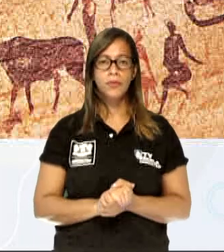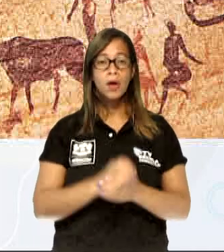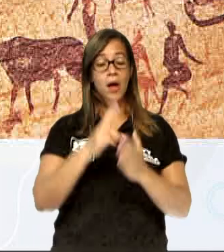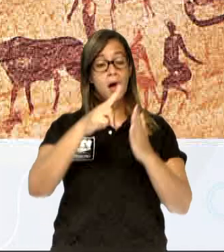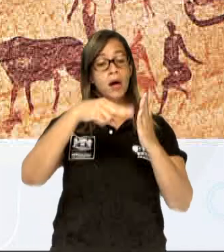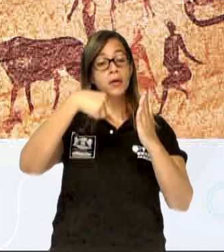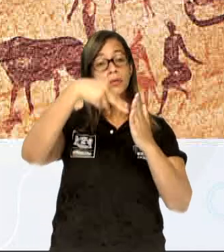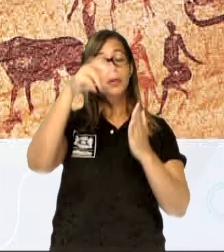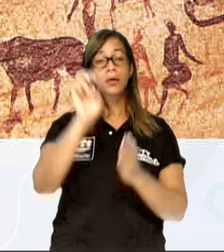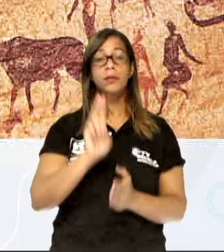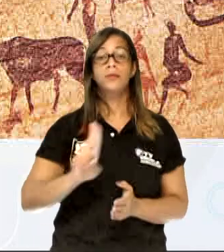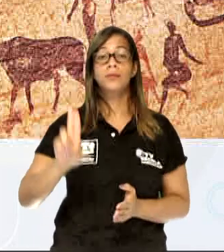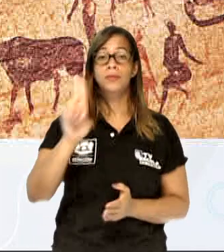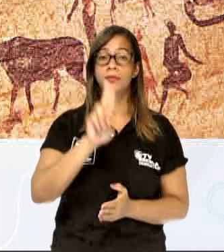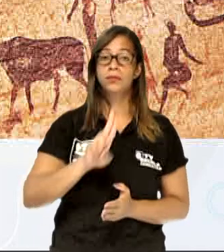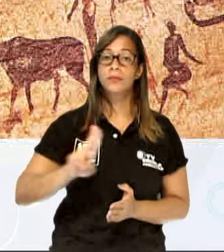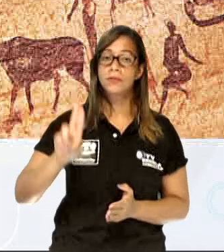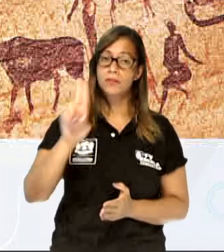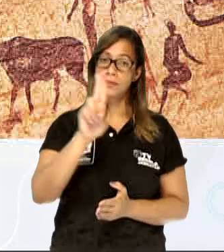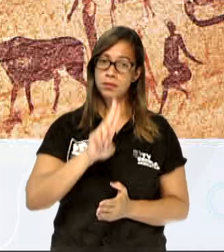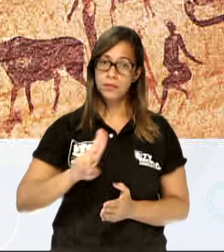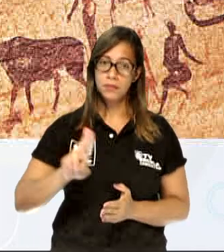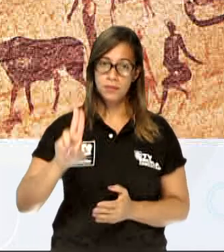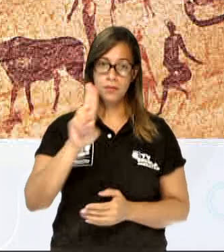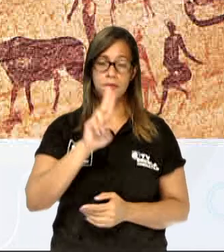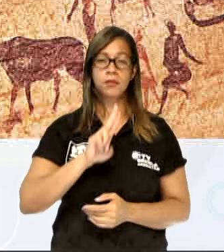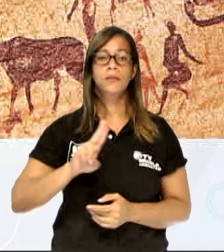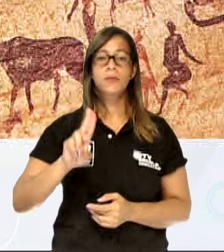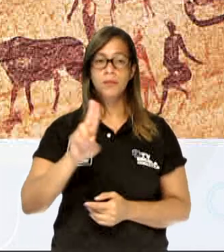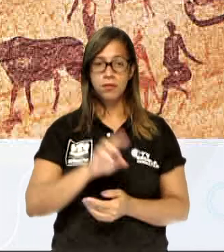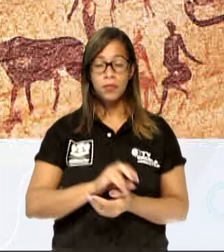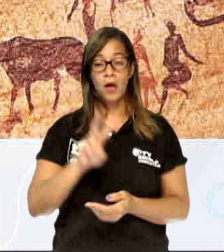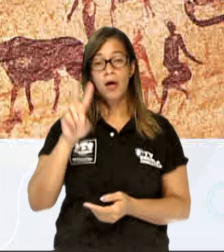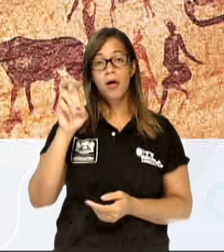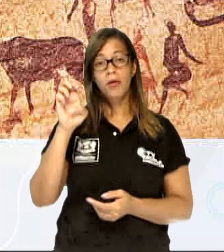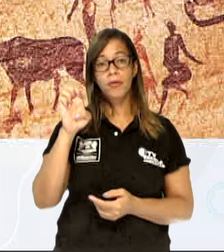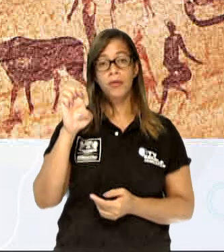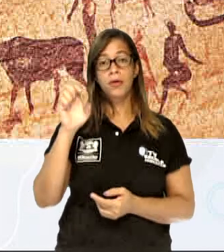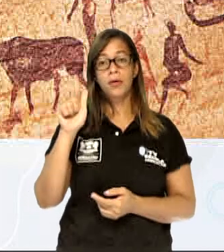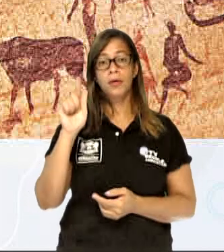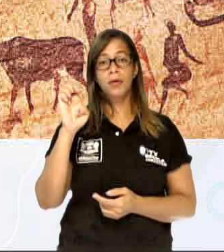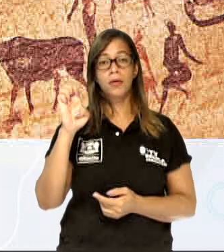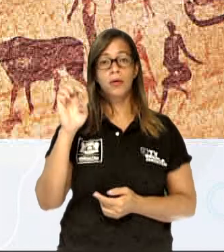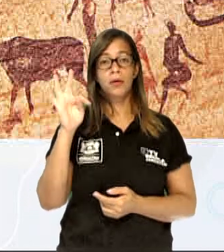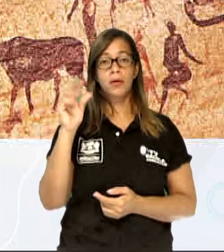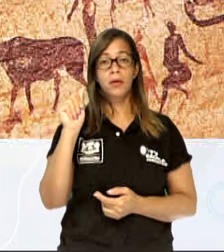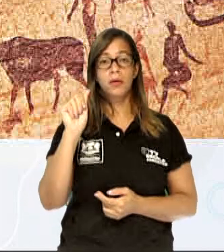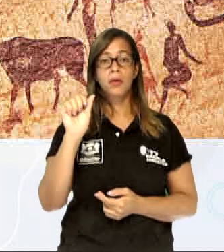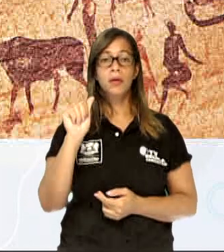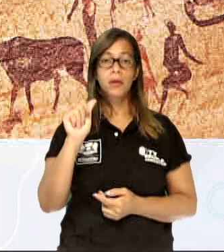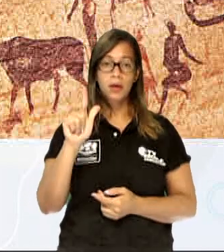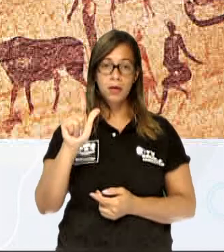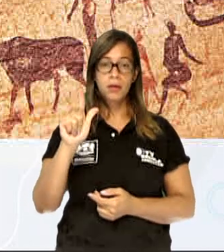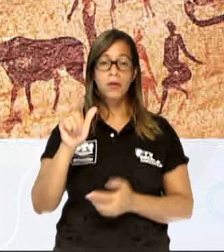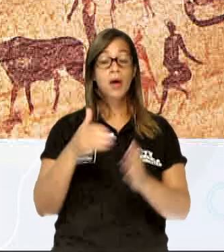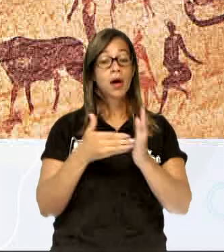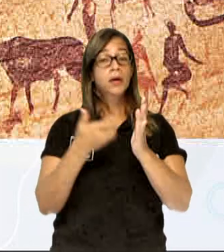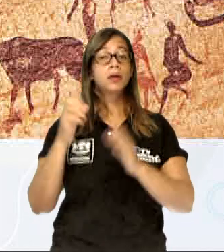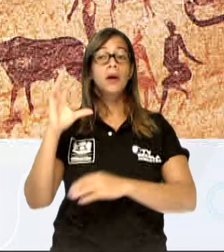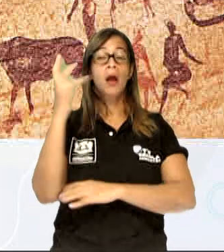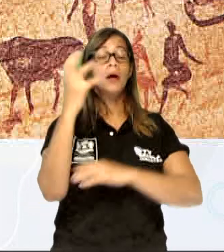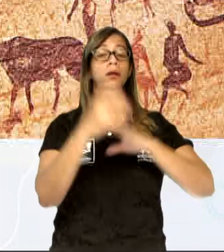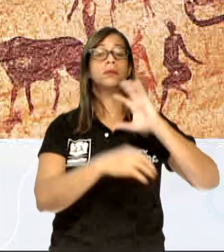utilizadas nessas pinturas, elas eram de origem mineral e vegetal, retiradas da natureza, possibilitando